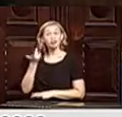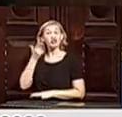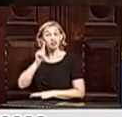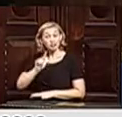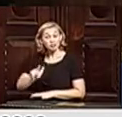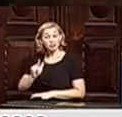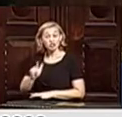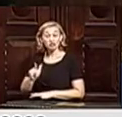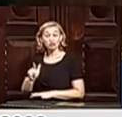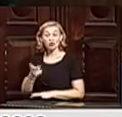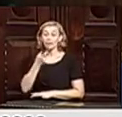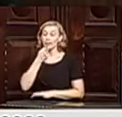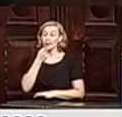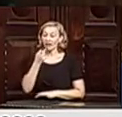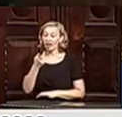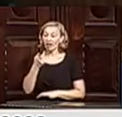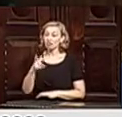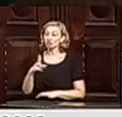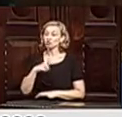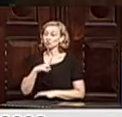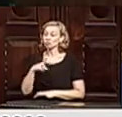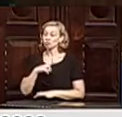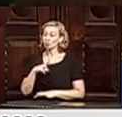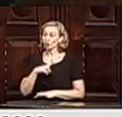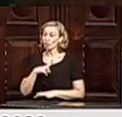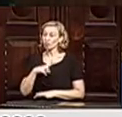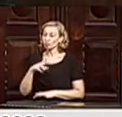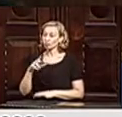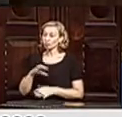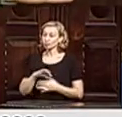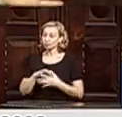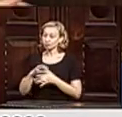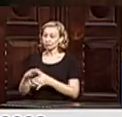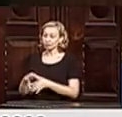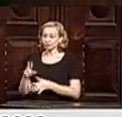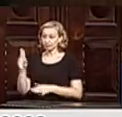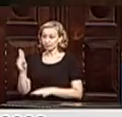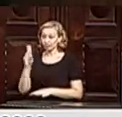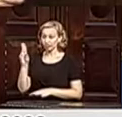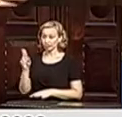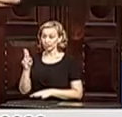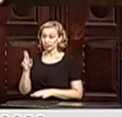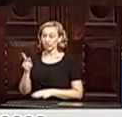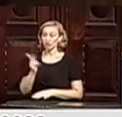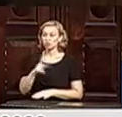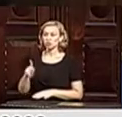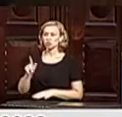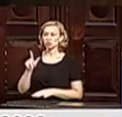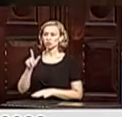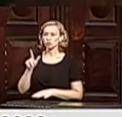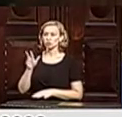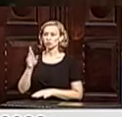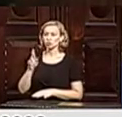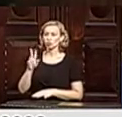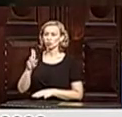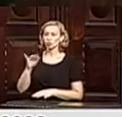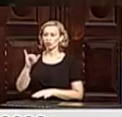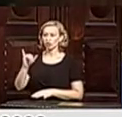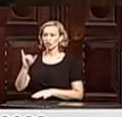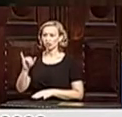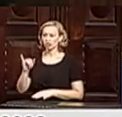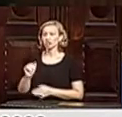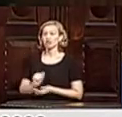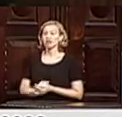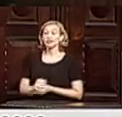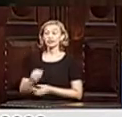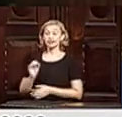as palavras do próprio reitor da Universidade do Estado do Rio de Janeiro, o professor Rui, que indaguei ele, obviamente. Professor Rui,